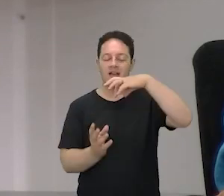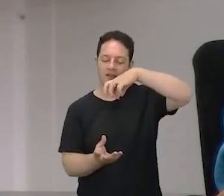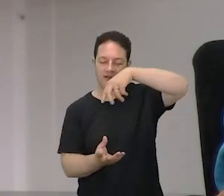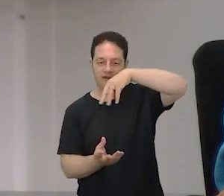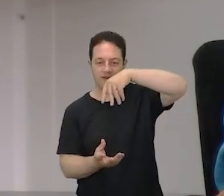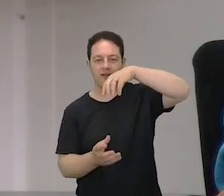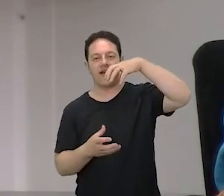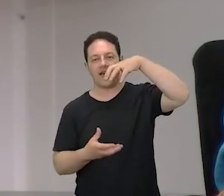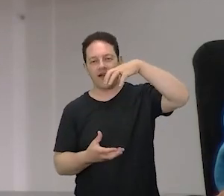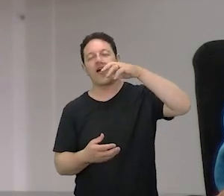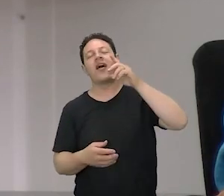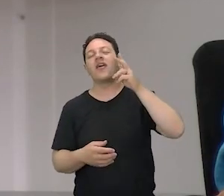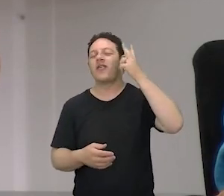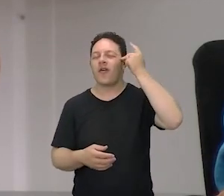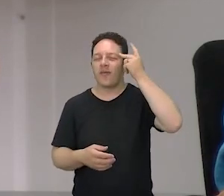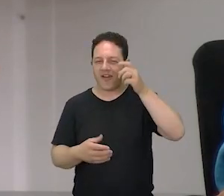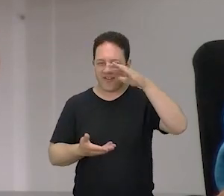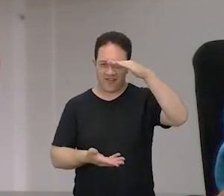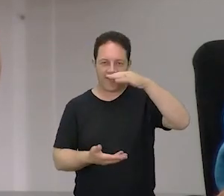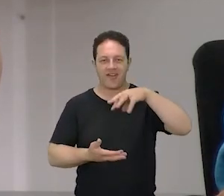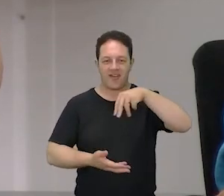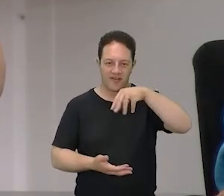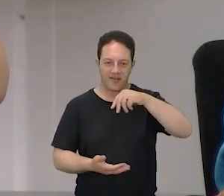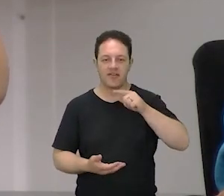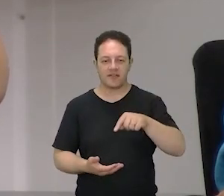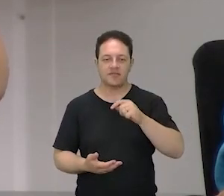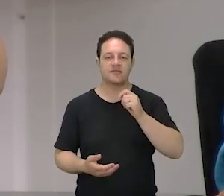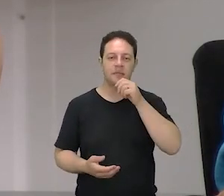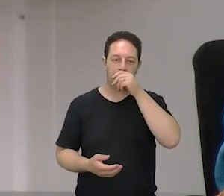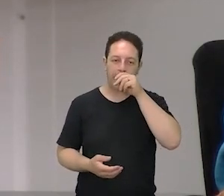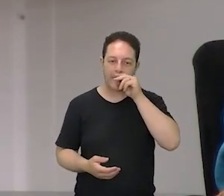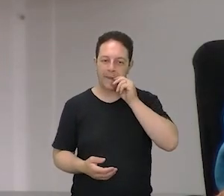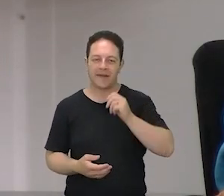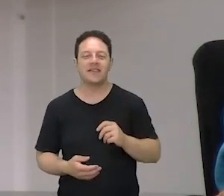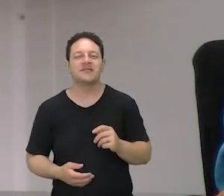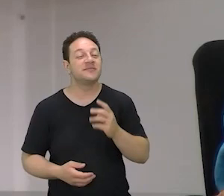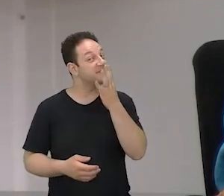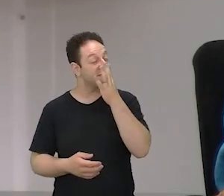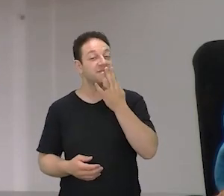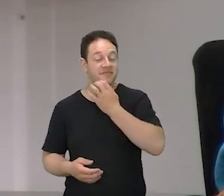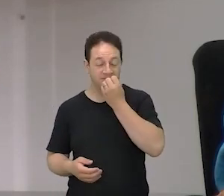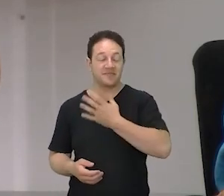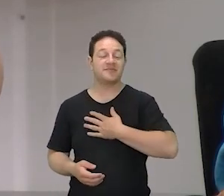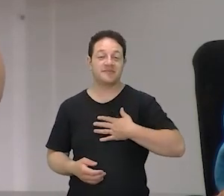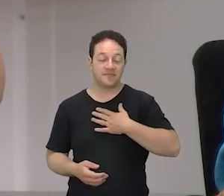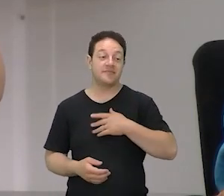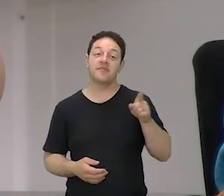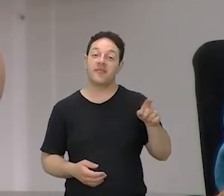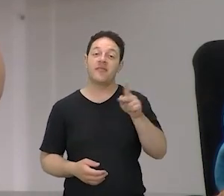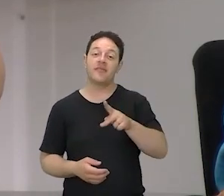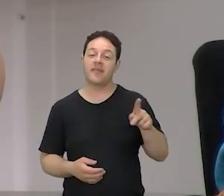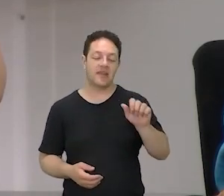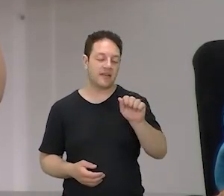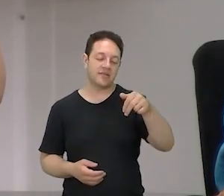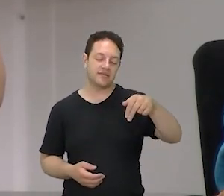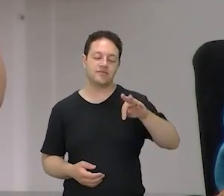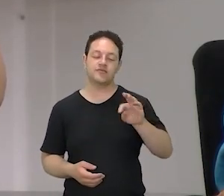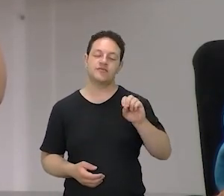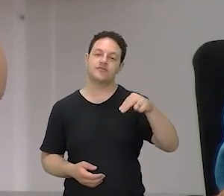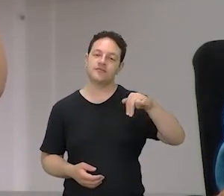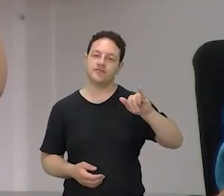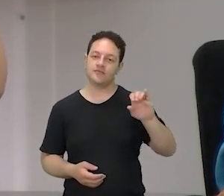quem não conhece tudo, e foi muito bacana. E o professor Antônio, ele integra a planta